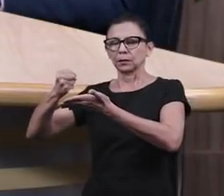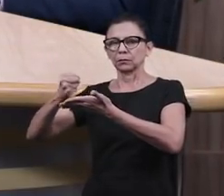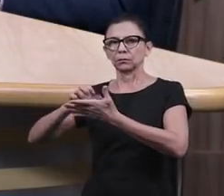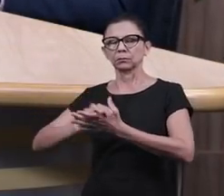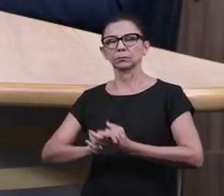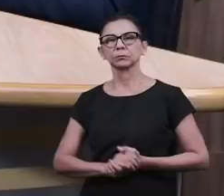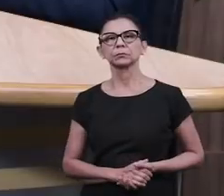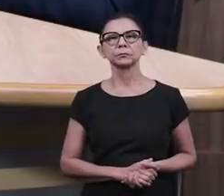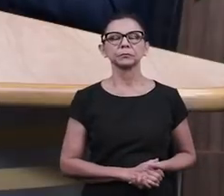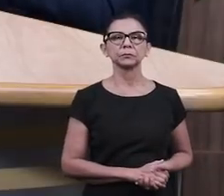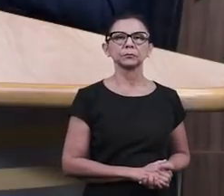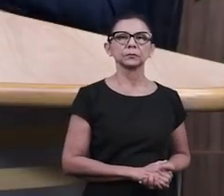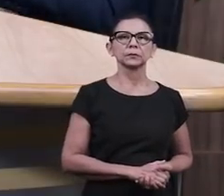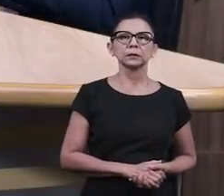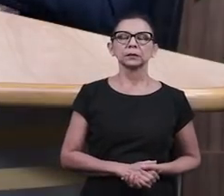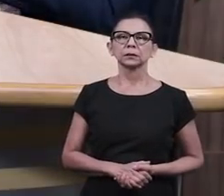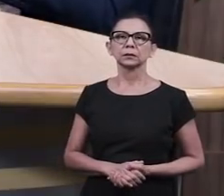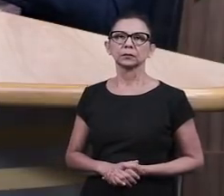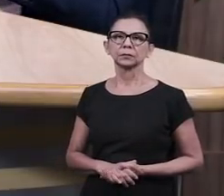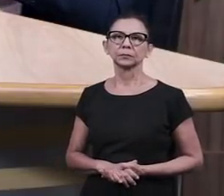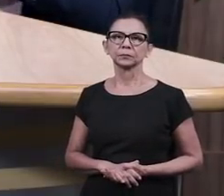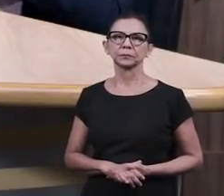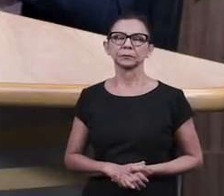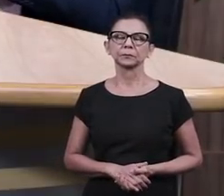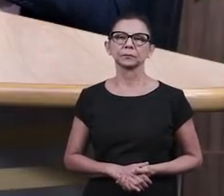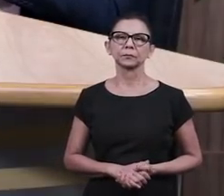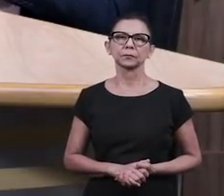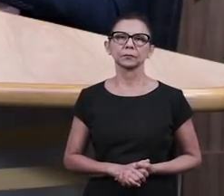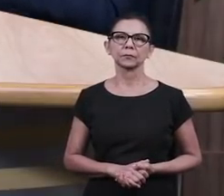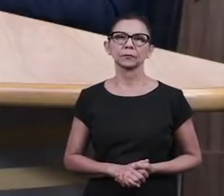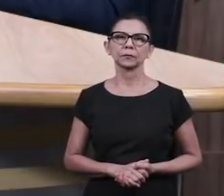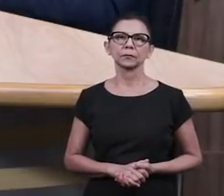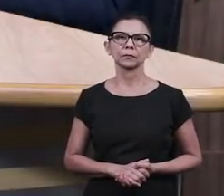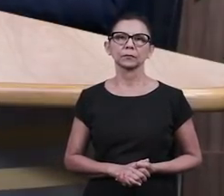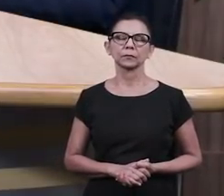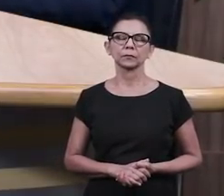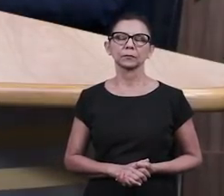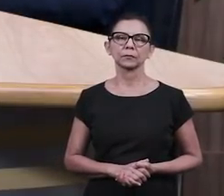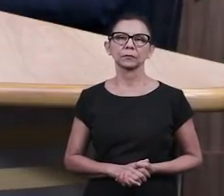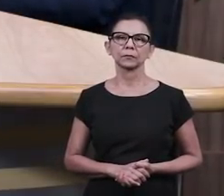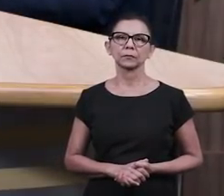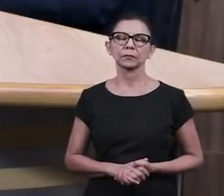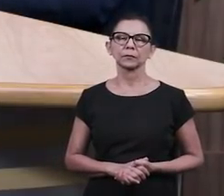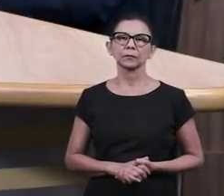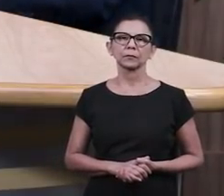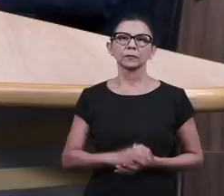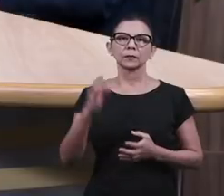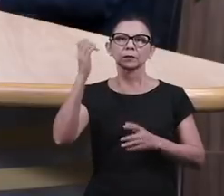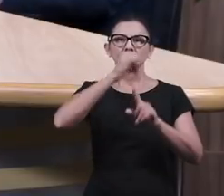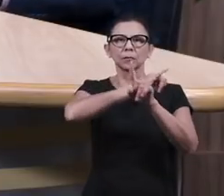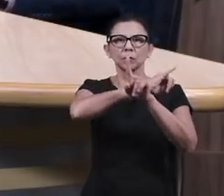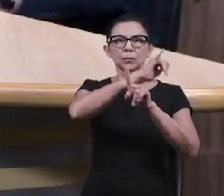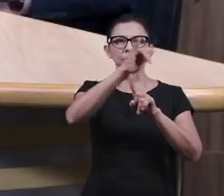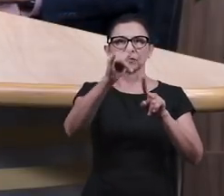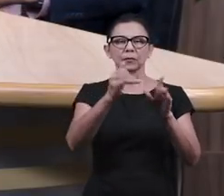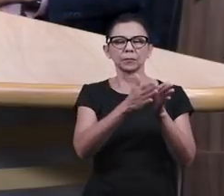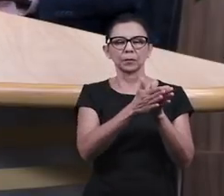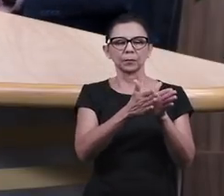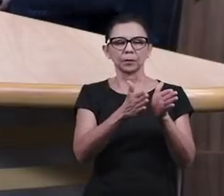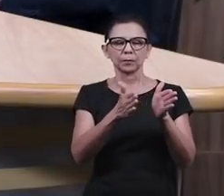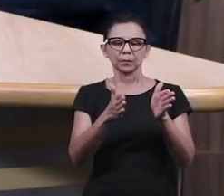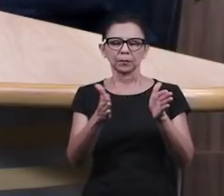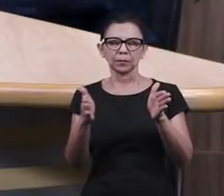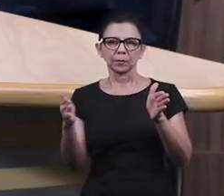E aí, o que eu estava falando, pastor Josias, é que nós vamos encontrar essa profecia, essa linha profética em todo o Velho